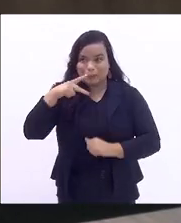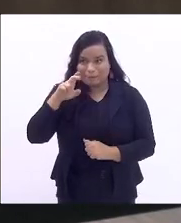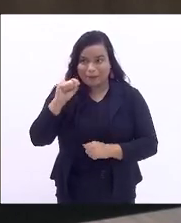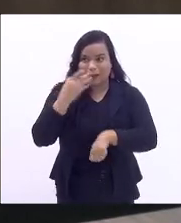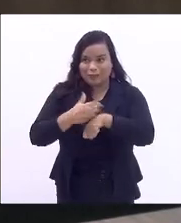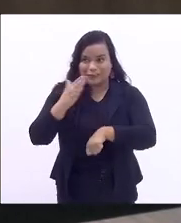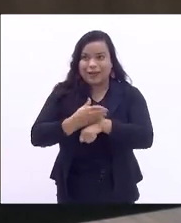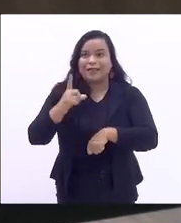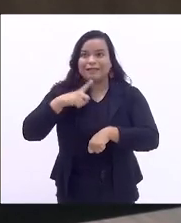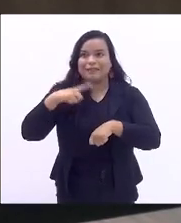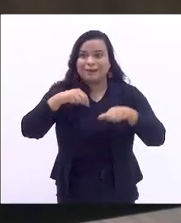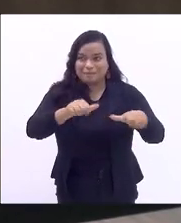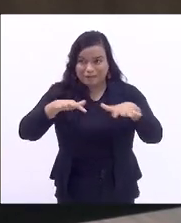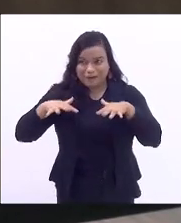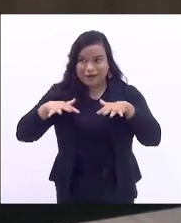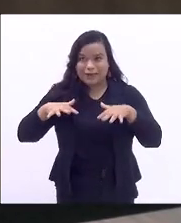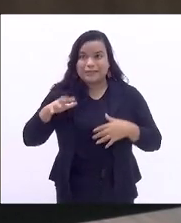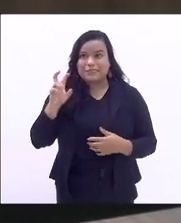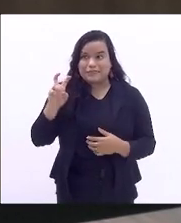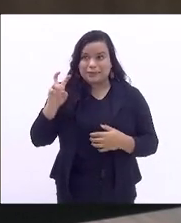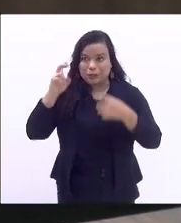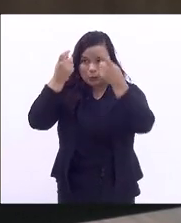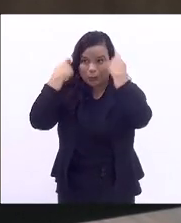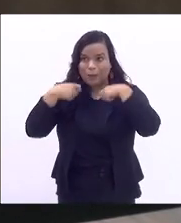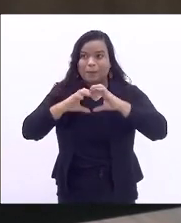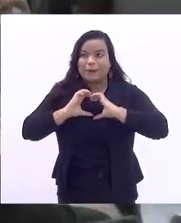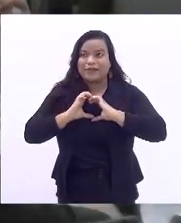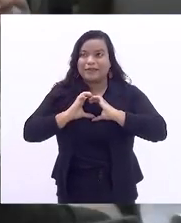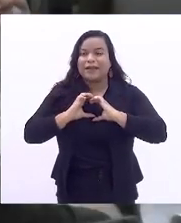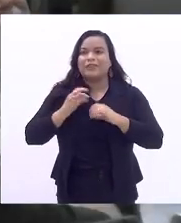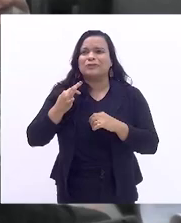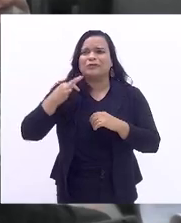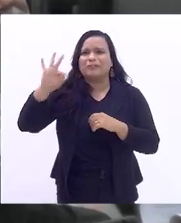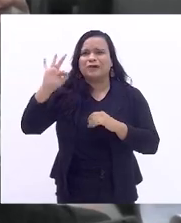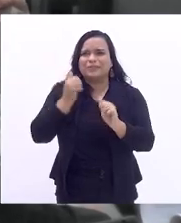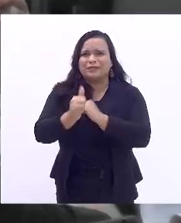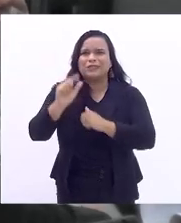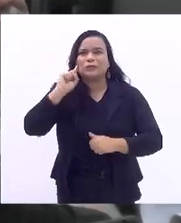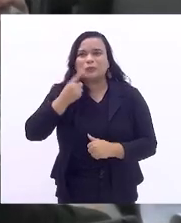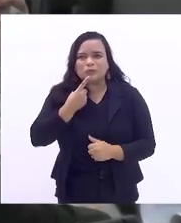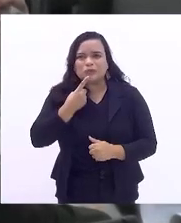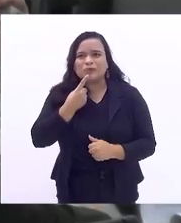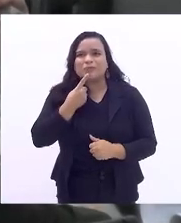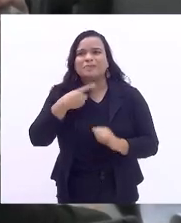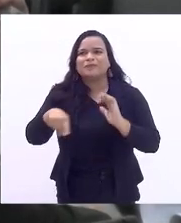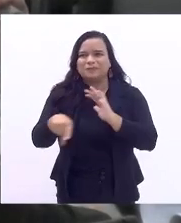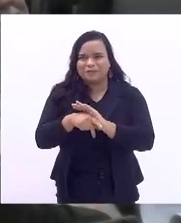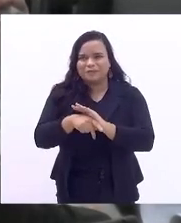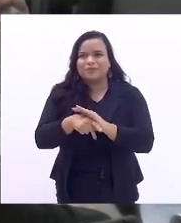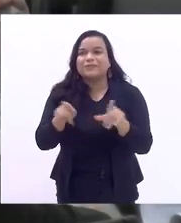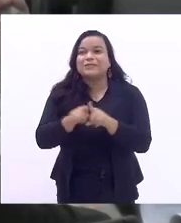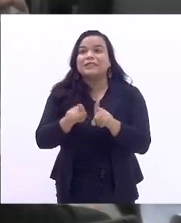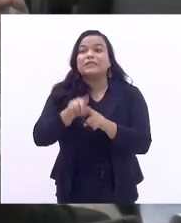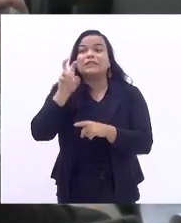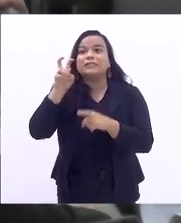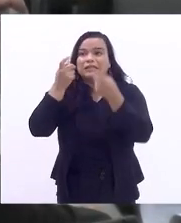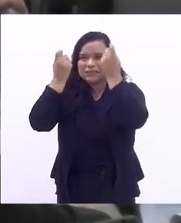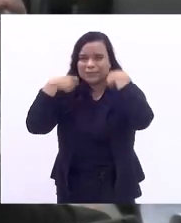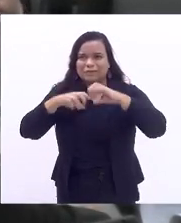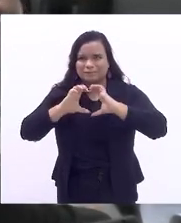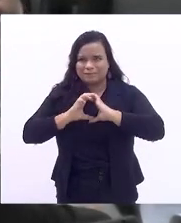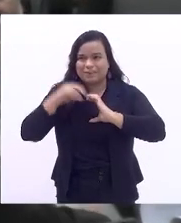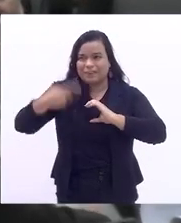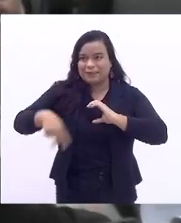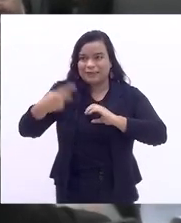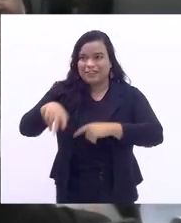plenário o temos cinco medalhas da Federação desportiva de surdos os cinco medalhista aqui no nosso Estado do